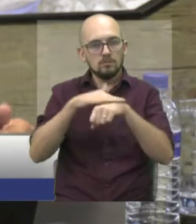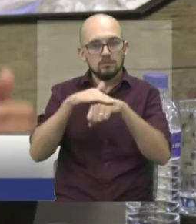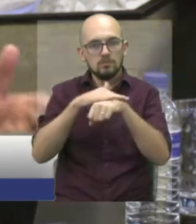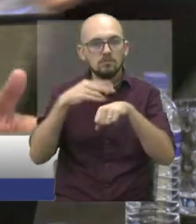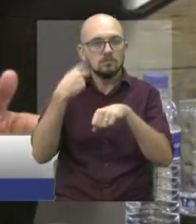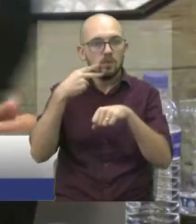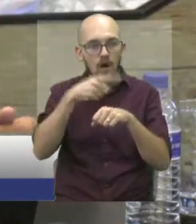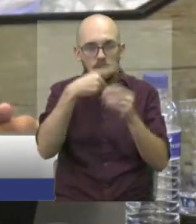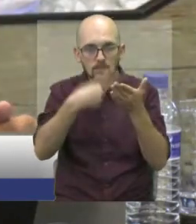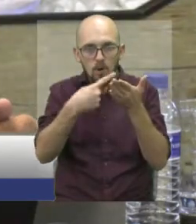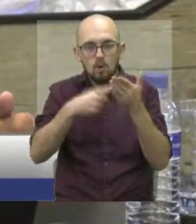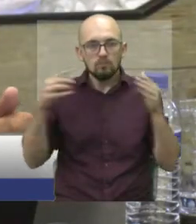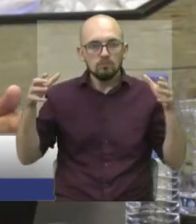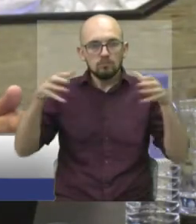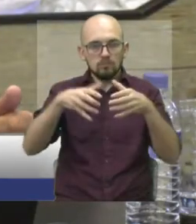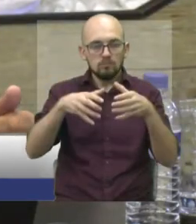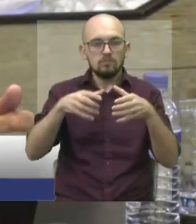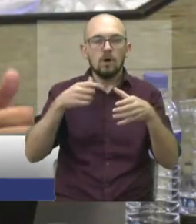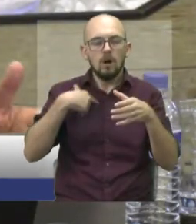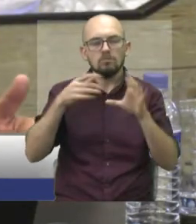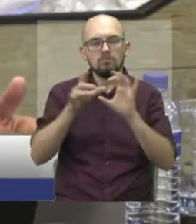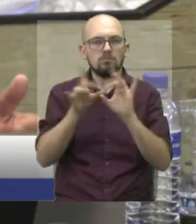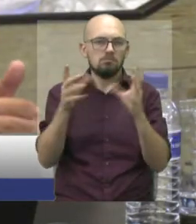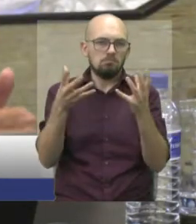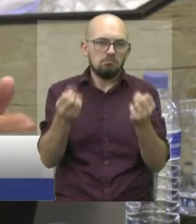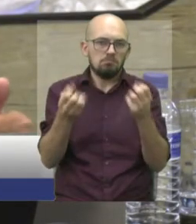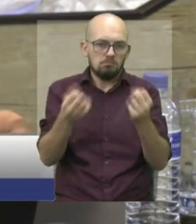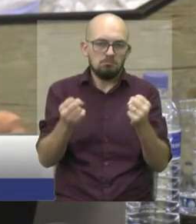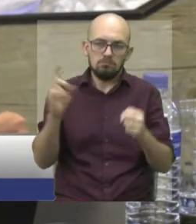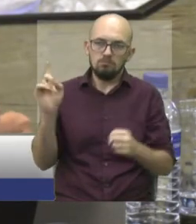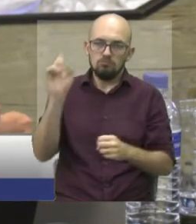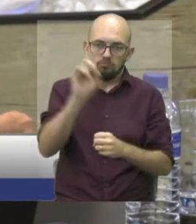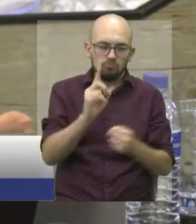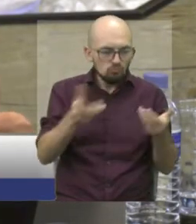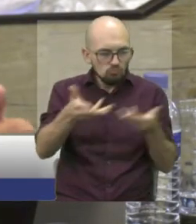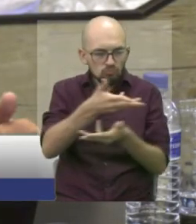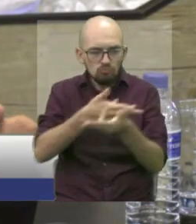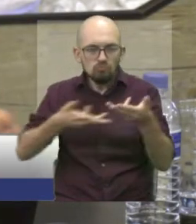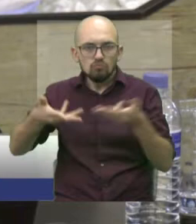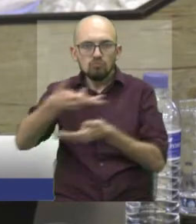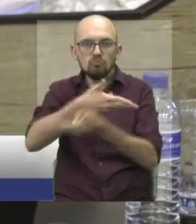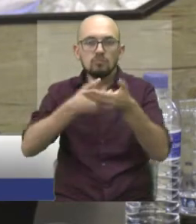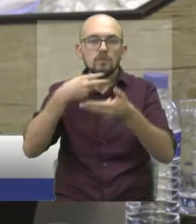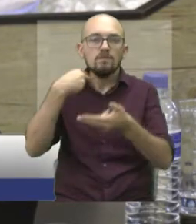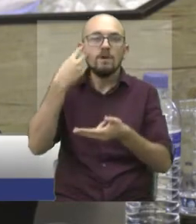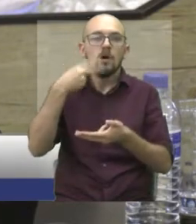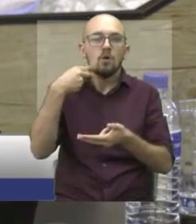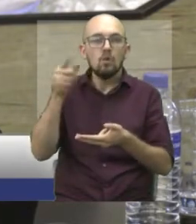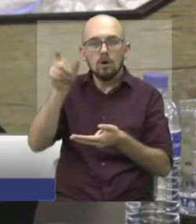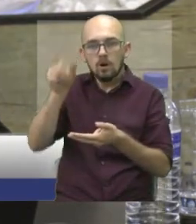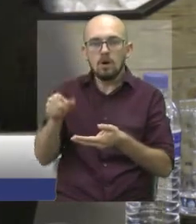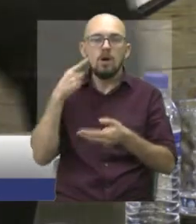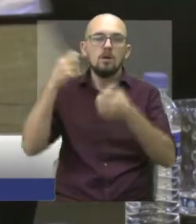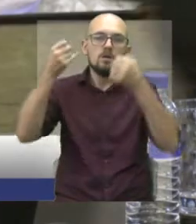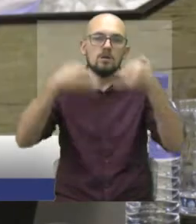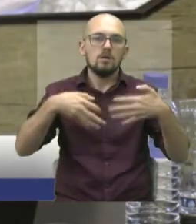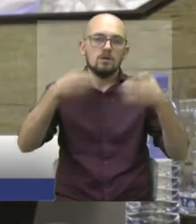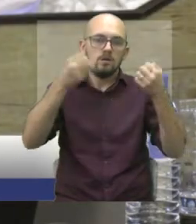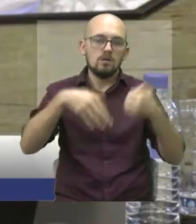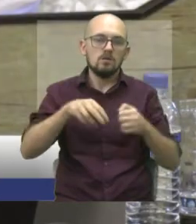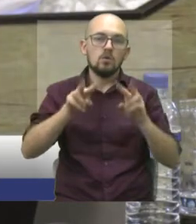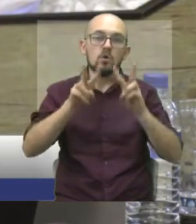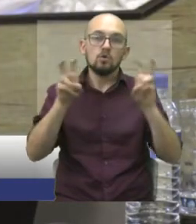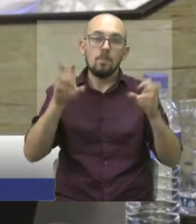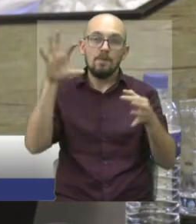vereadores, e eu abri então a exceção e permiti a ela que se reunisse com todos os vereadores para falar a respeito